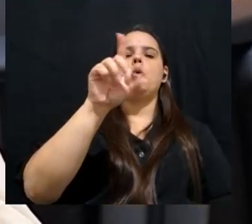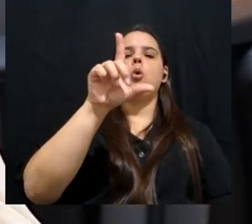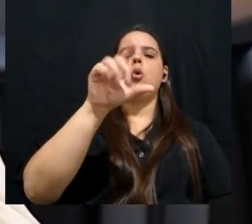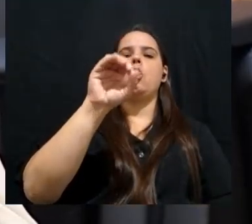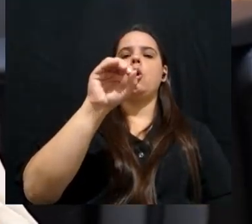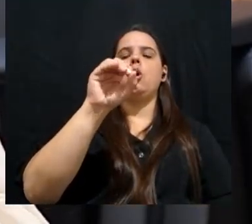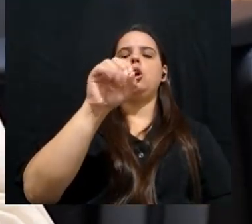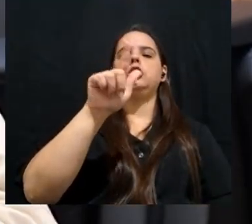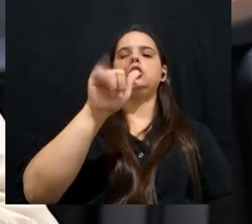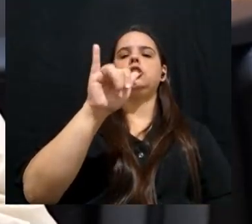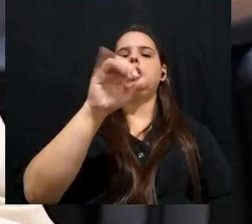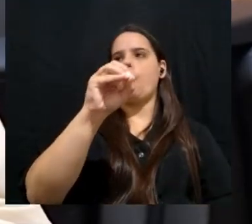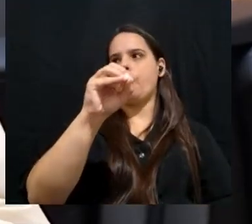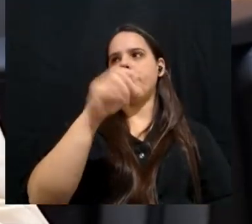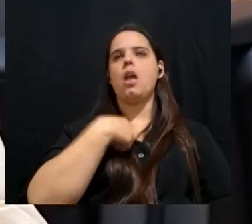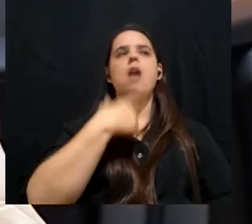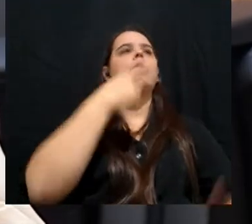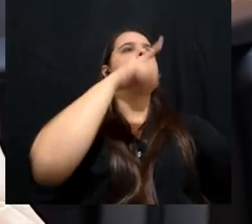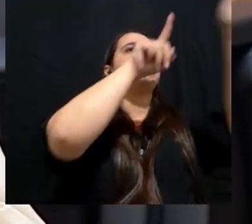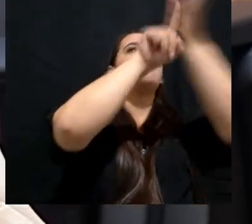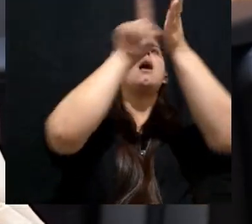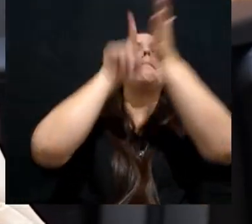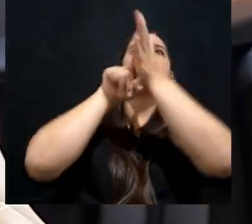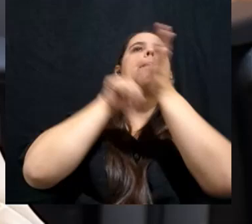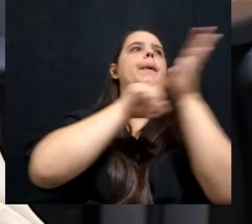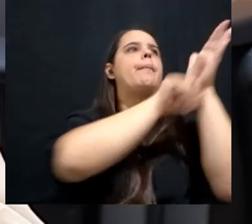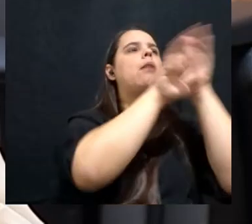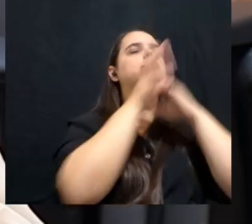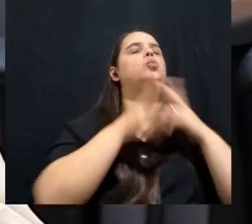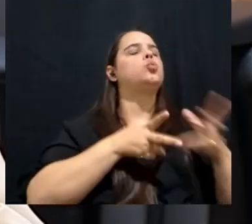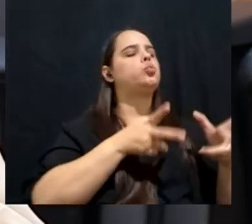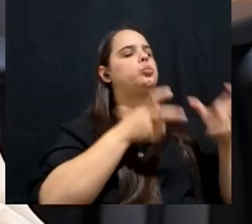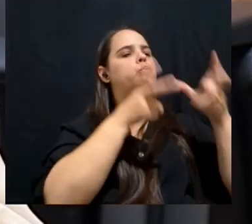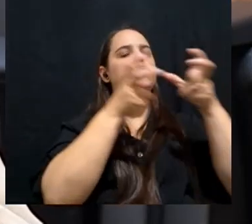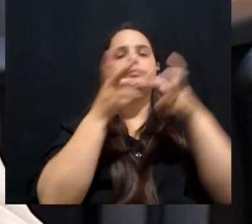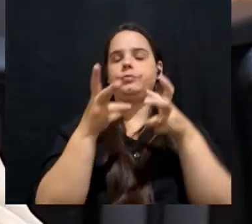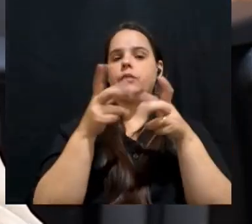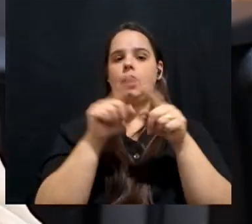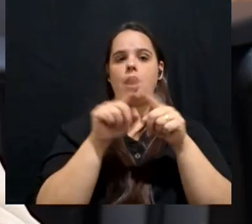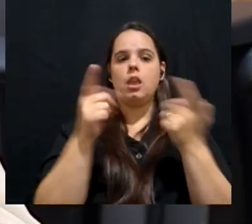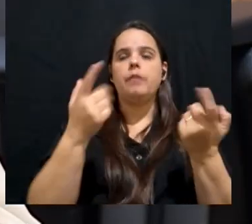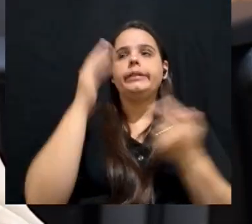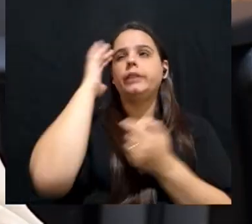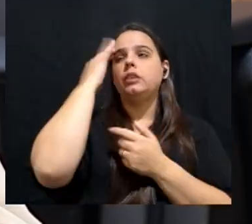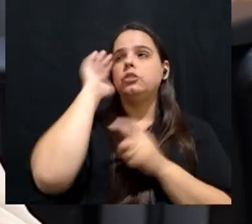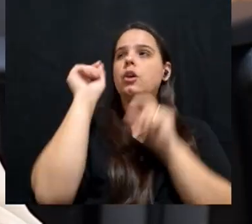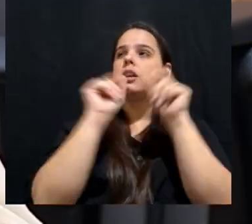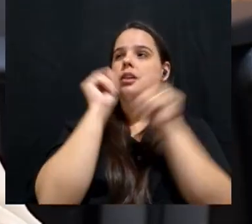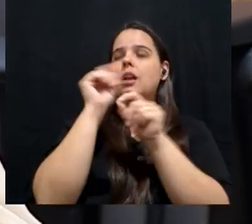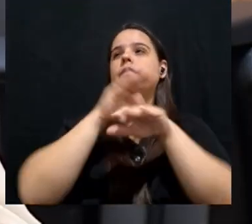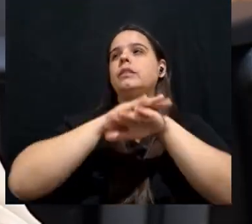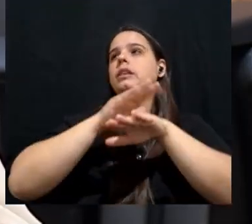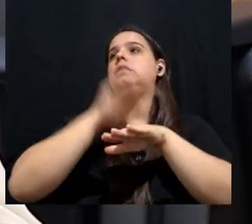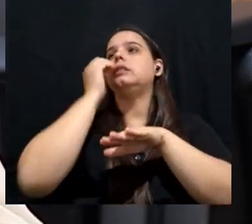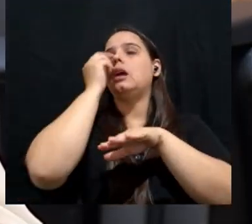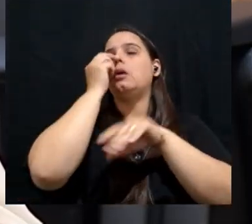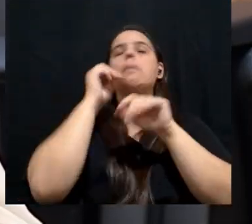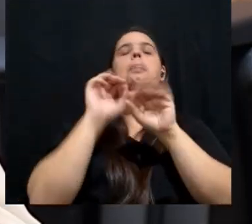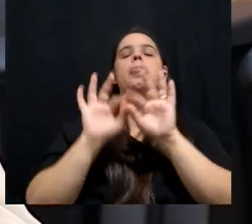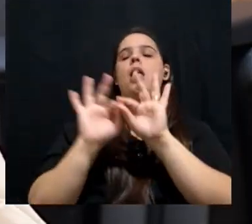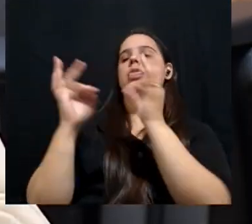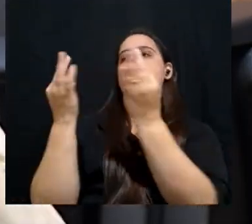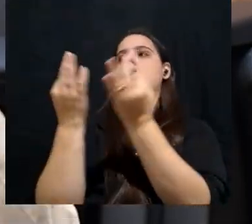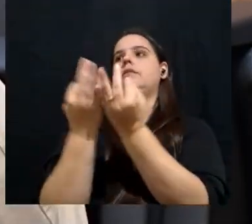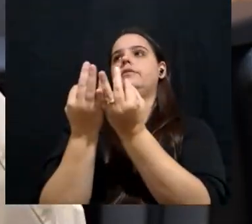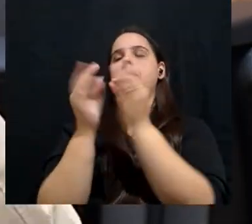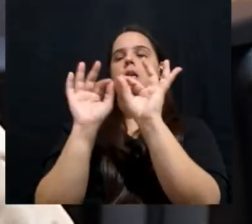Então, o prefeito gostou da ideia para a gente fazer um turismo religioso na cidade, para trazer as famílias, as igrejas para dentro dos parques,